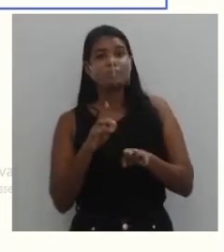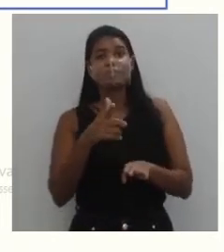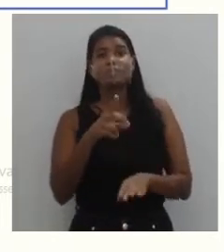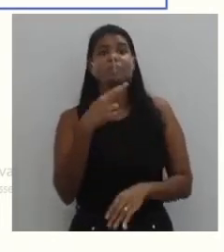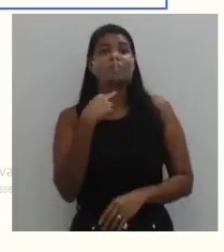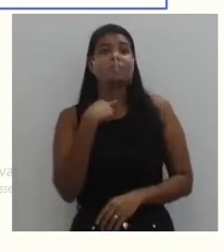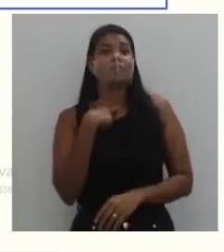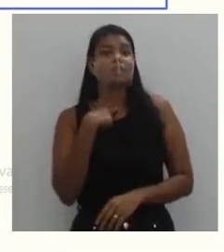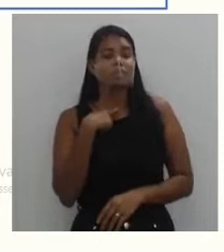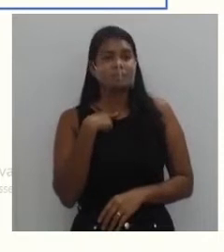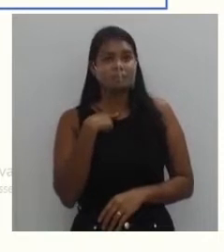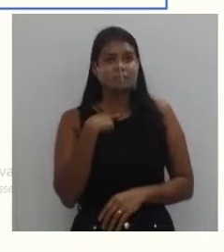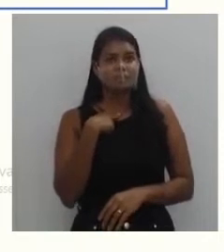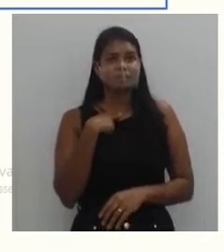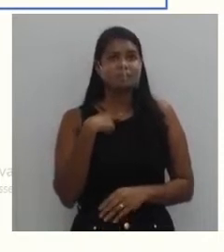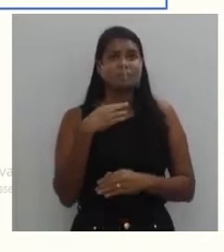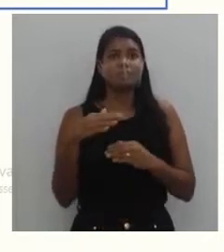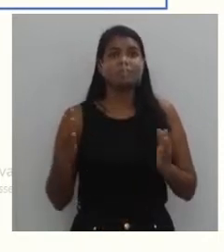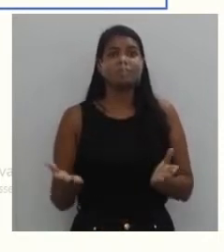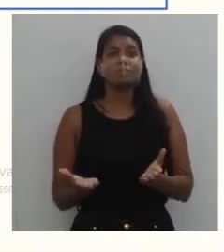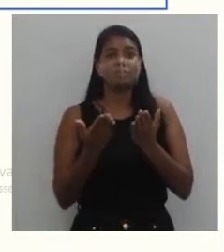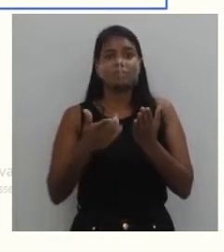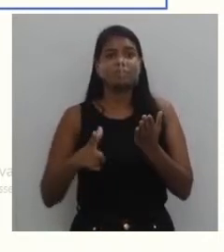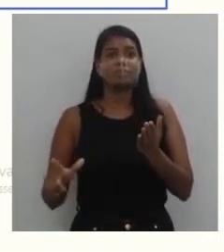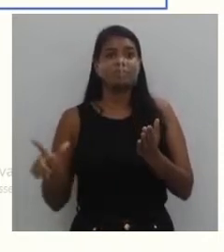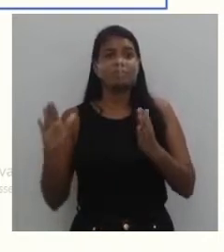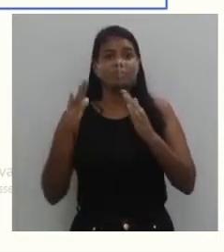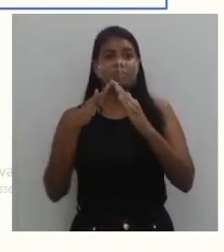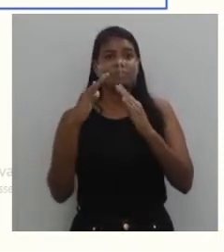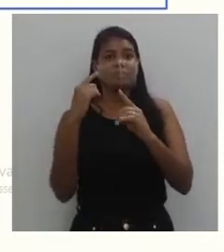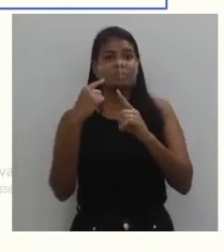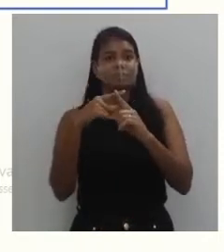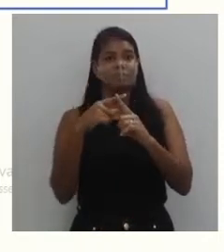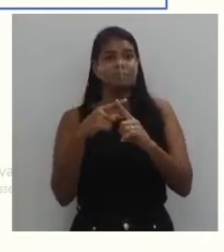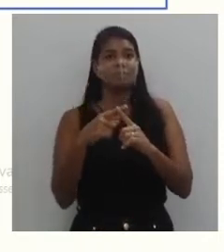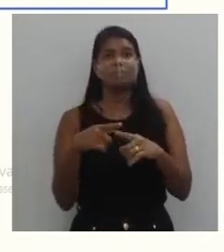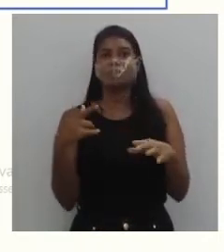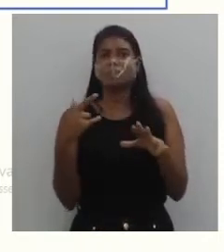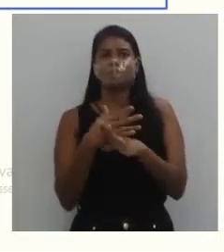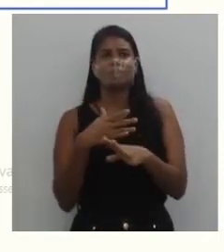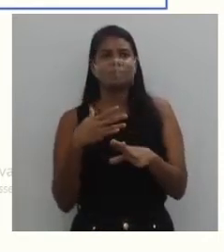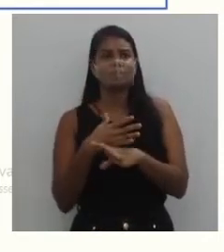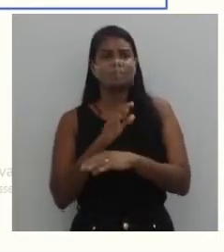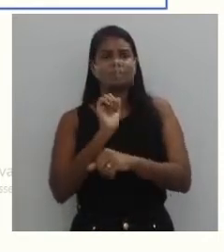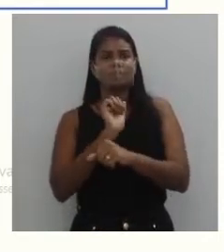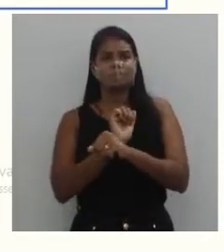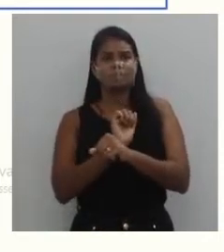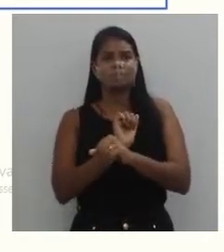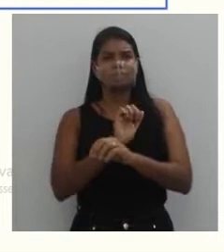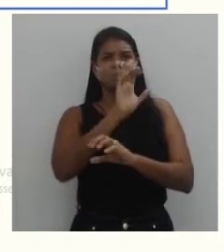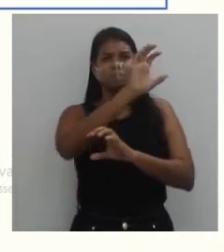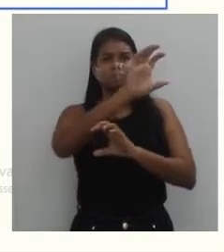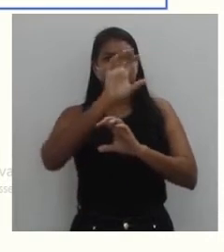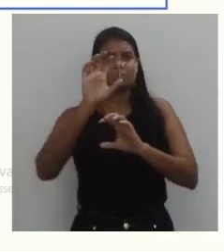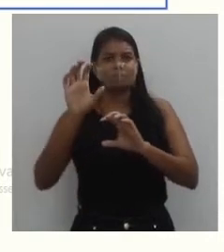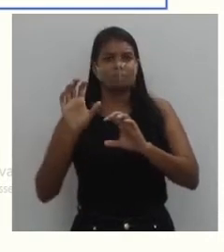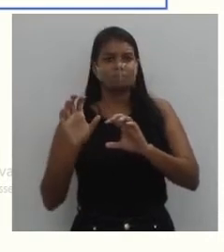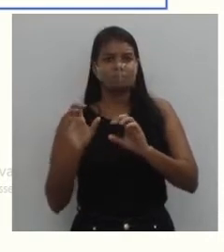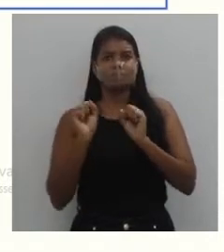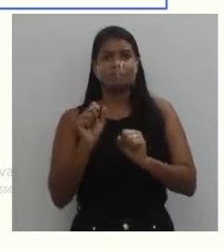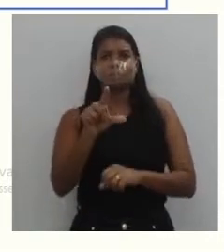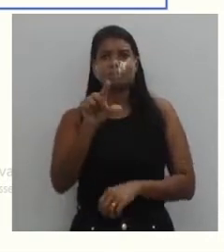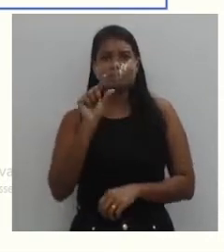e não pode embaraçar o funcionamento de igreja. A laicidade do Estado garante que as